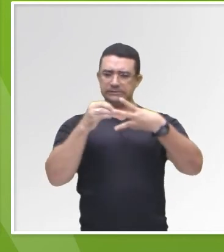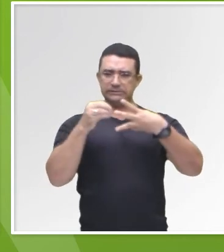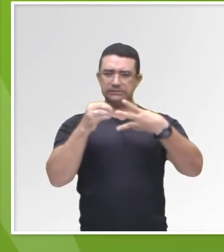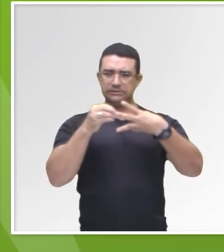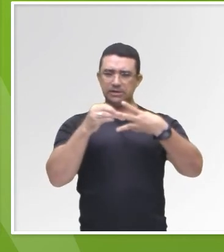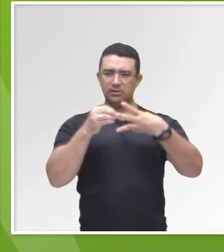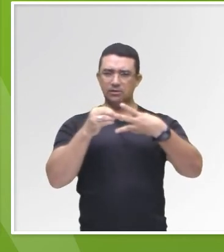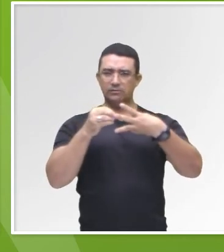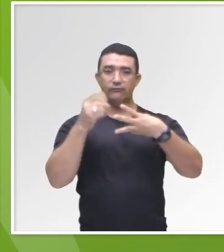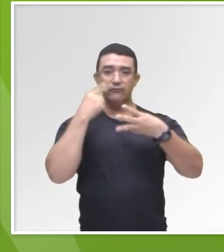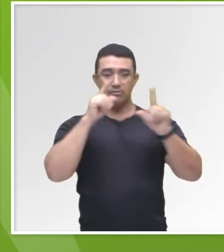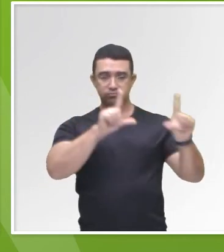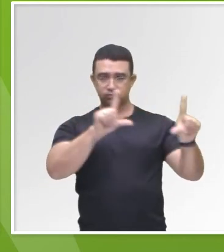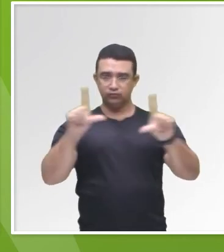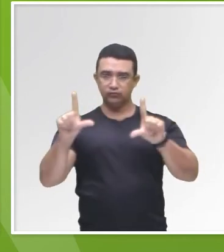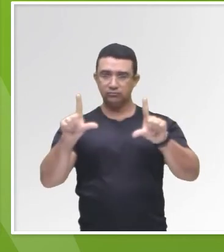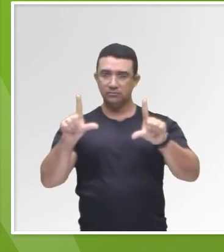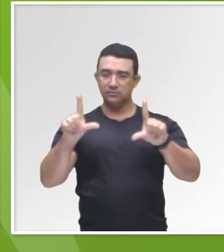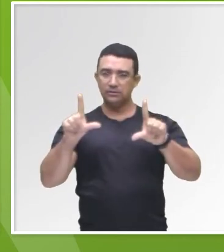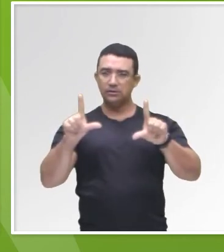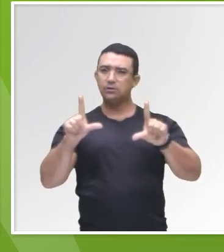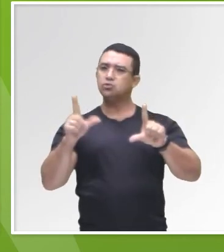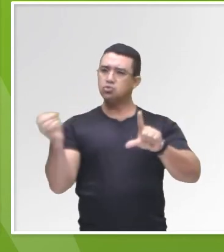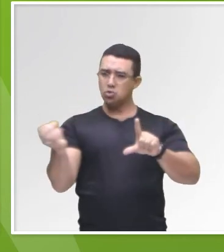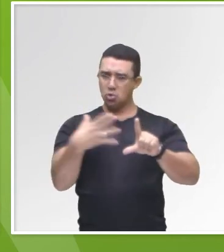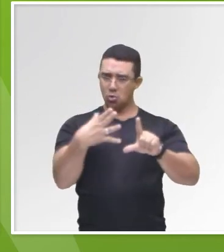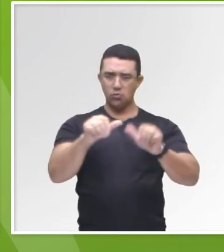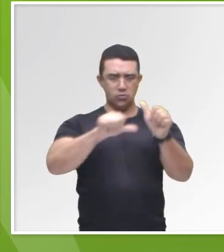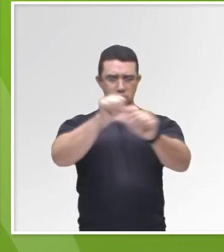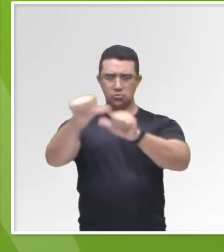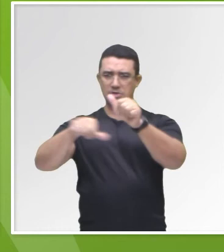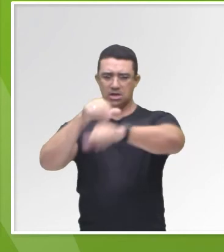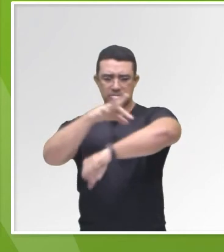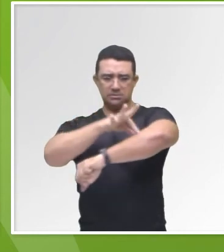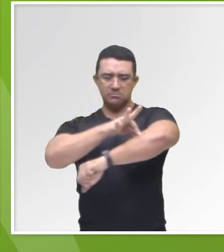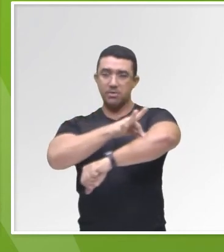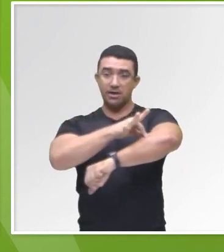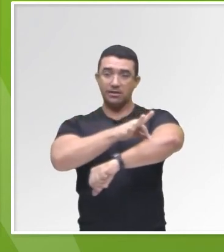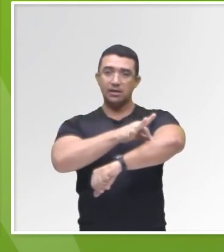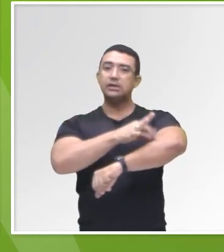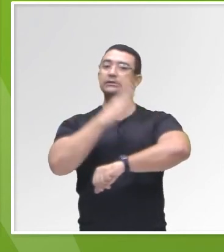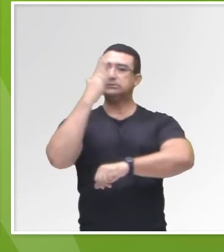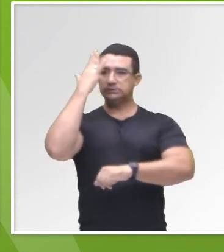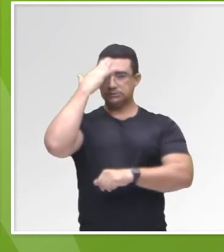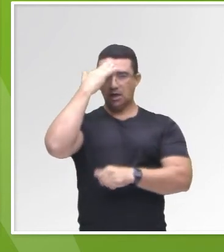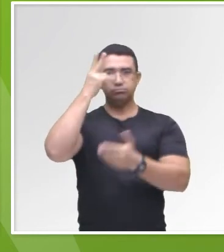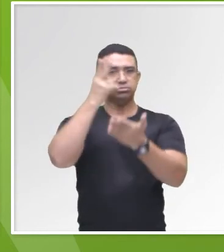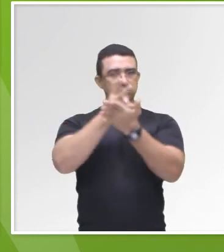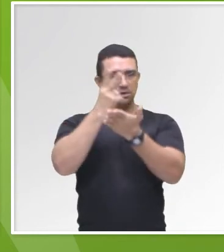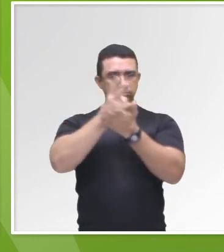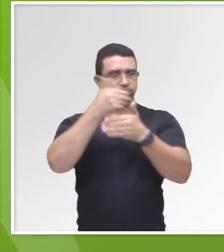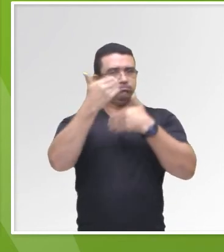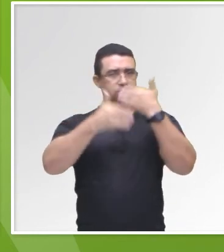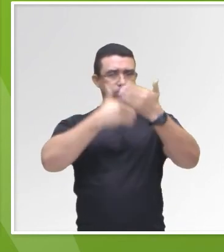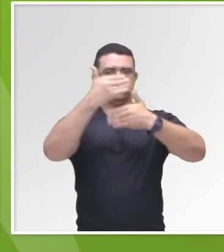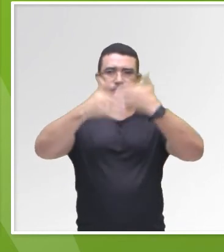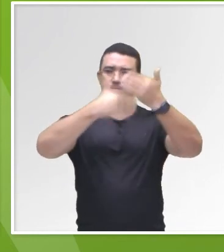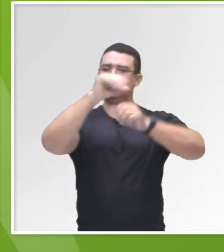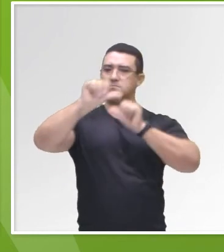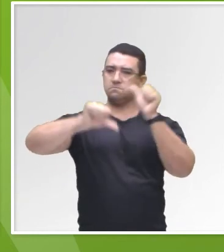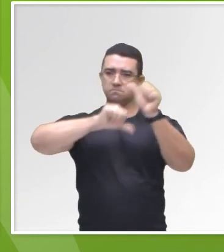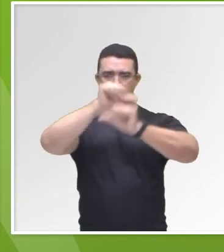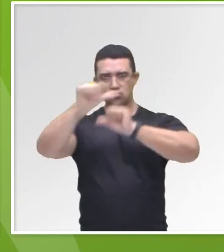nessa imagem, no caso, a renovação das células, né, da pele. Como a gente sabe, ela está em constante processo de renovação, ela